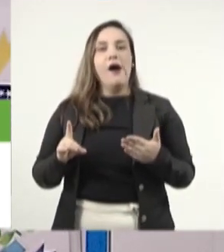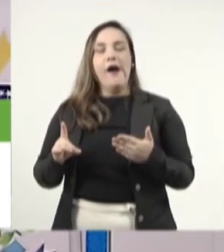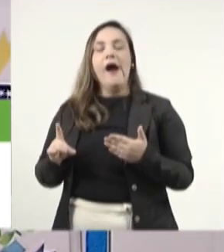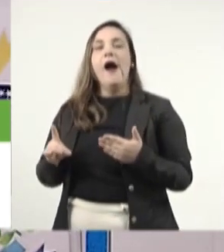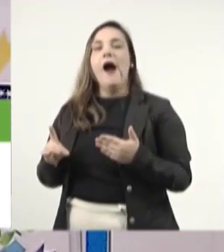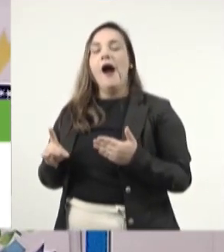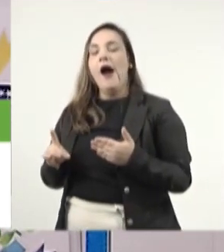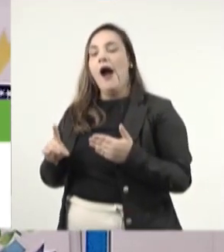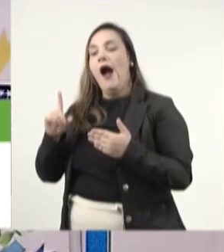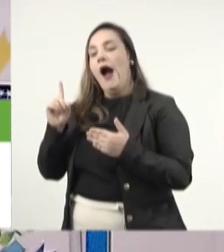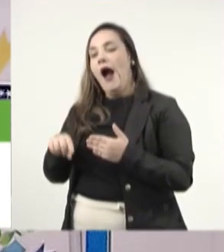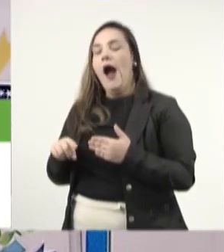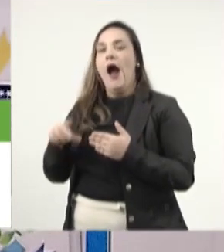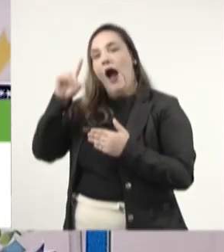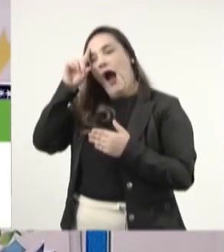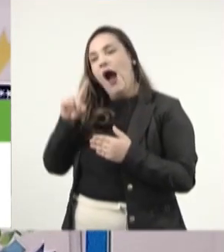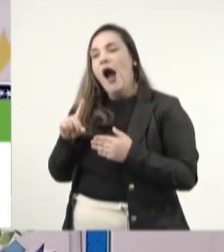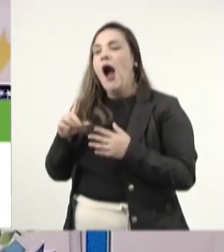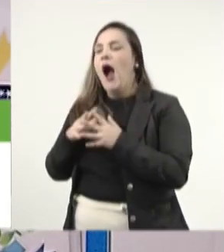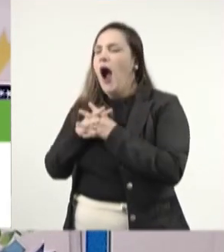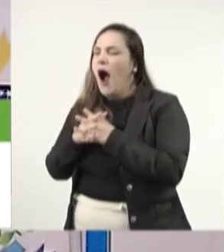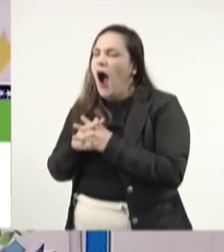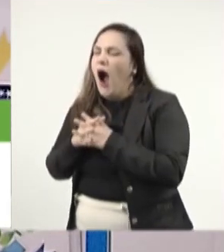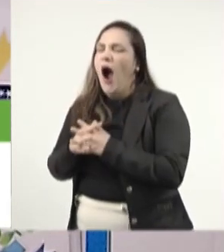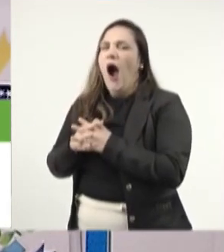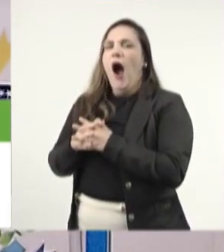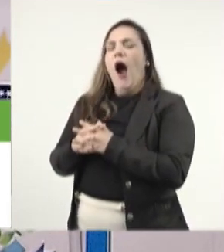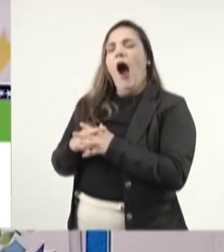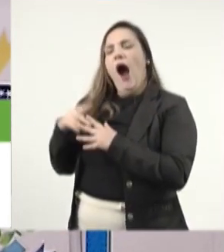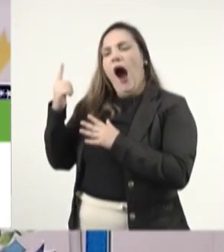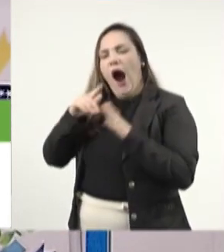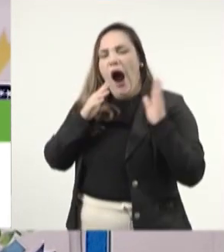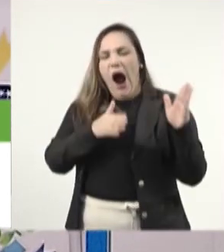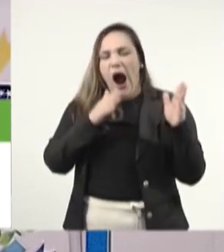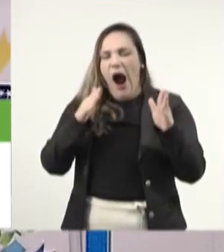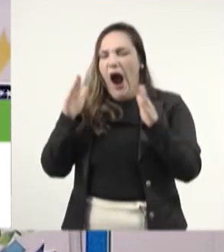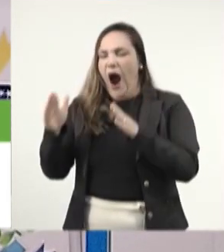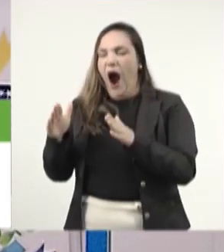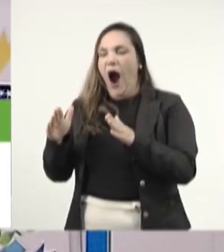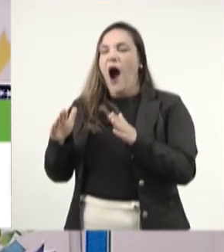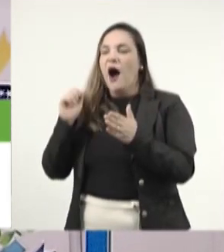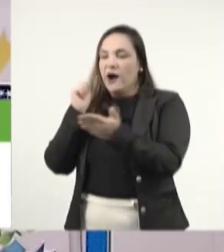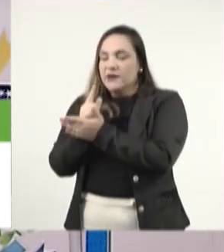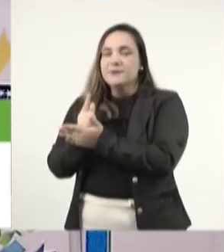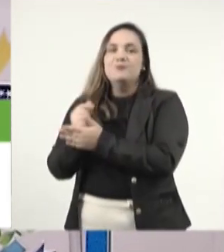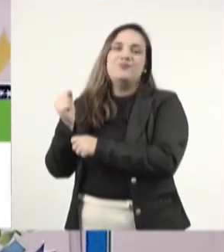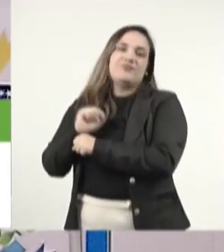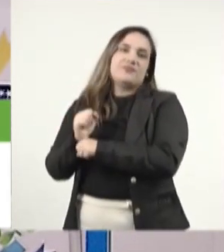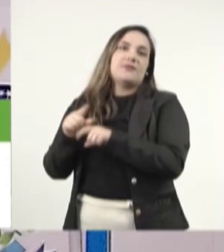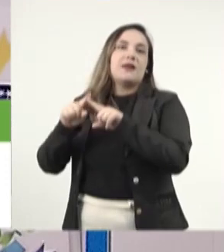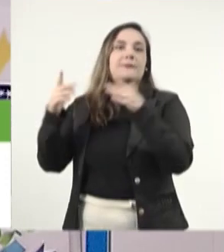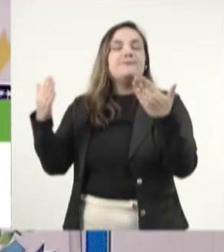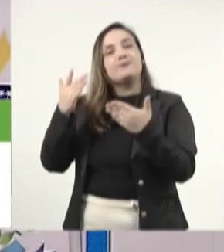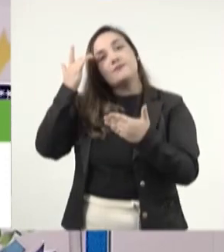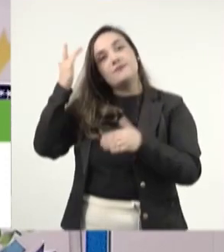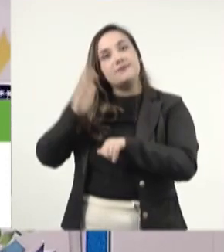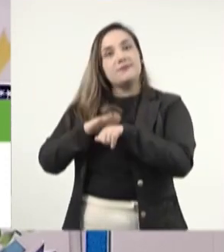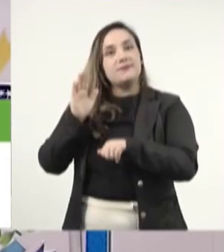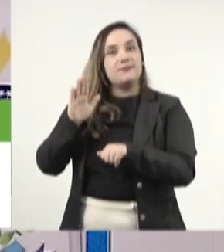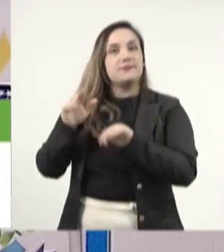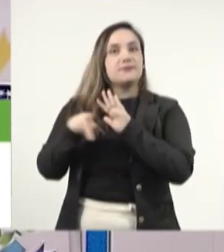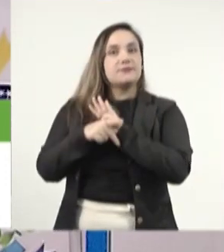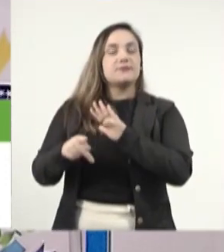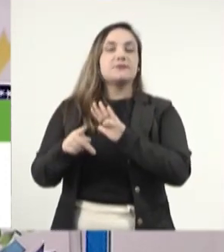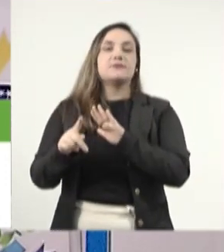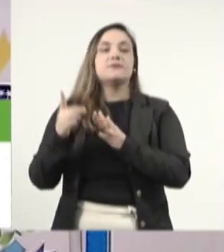pessoas beneficiadas, é um pouco mais complicado, outras etapas são necessárias para ter acesso efetivo a esse direito, mas não agora, então, com essa mudança